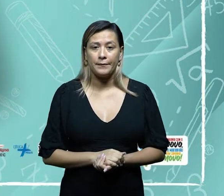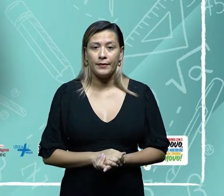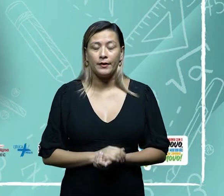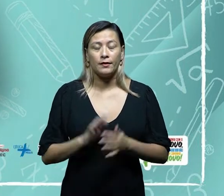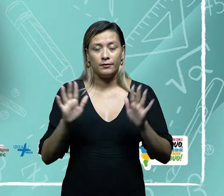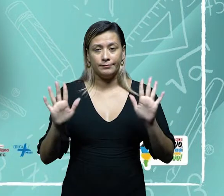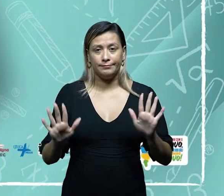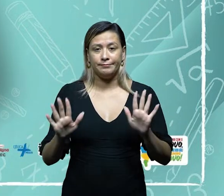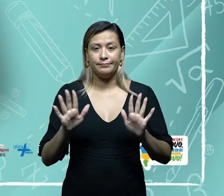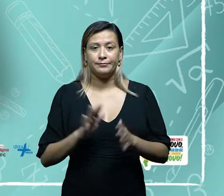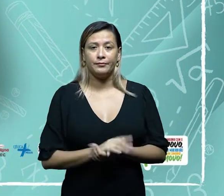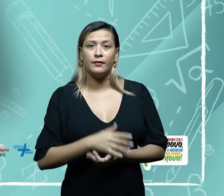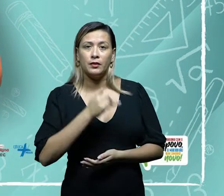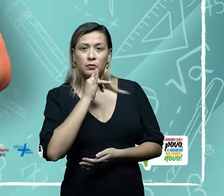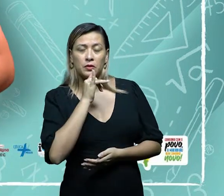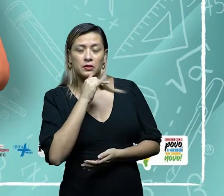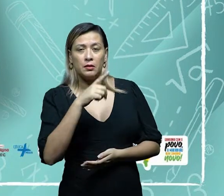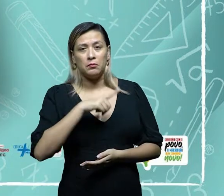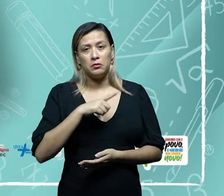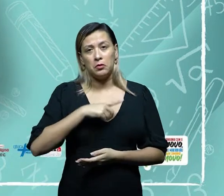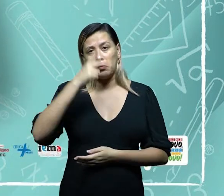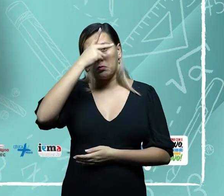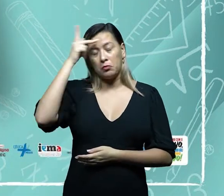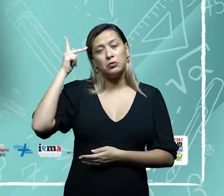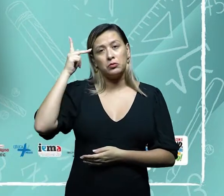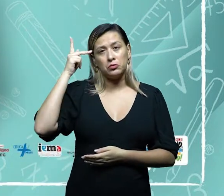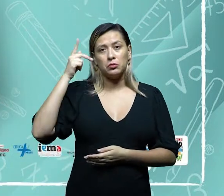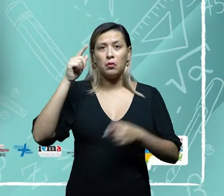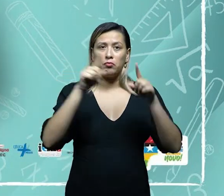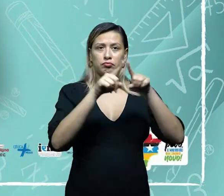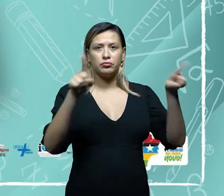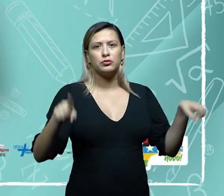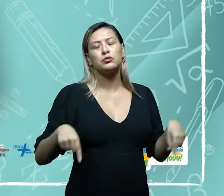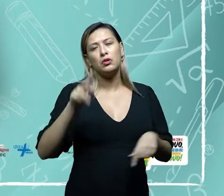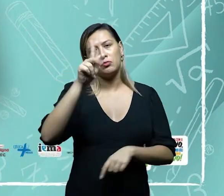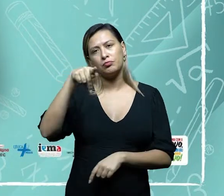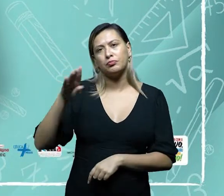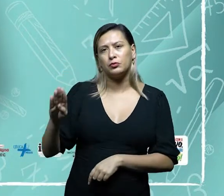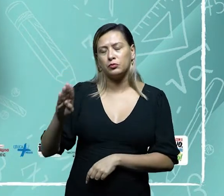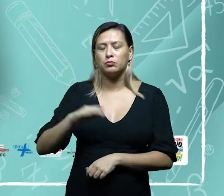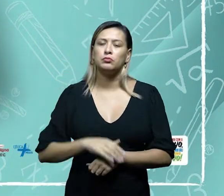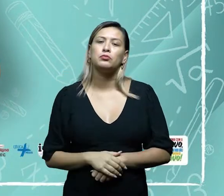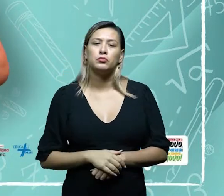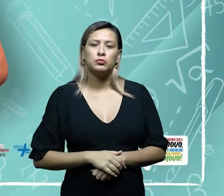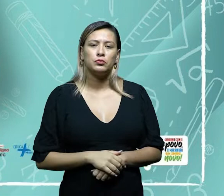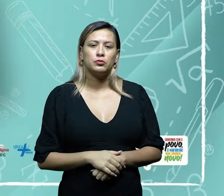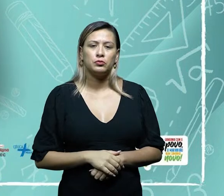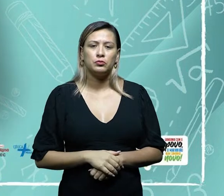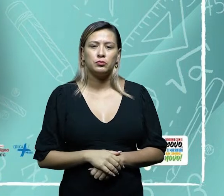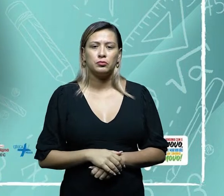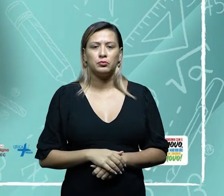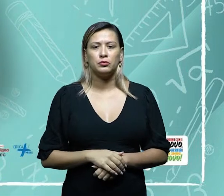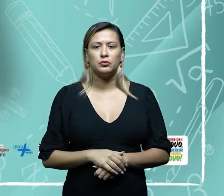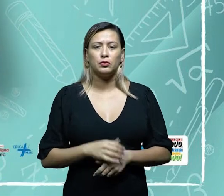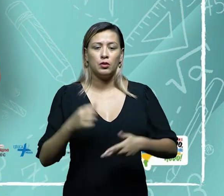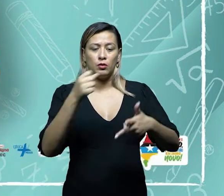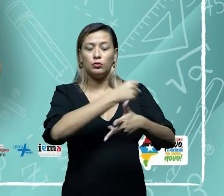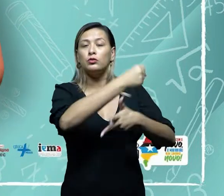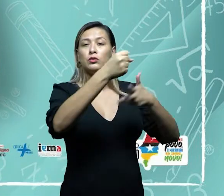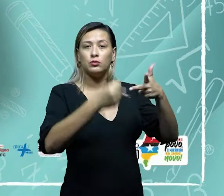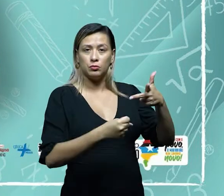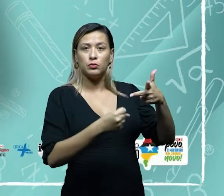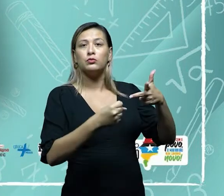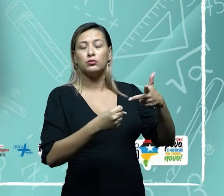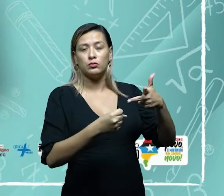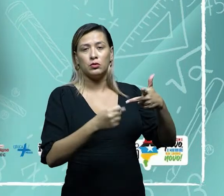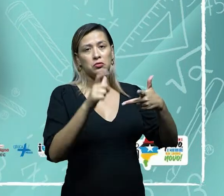supor, eu tenho um agente público, né, ou um representante dos três poderes, do executivo, né, do legislativo ou do